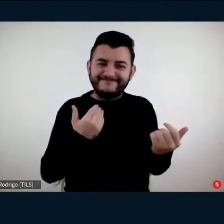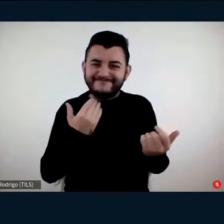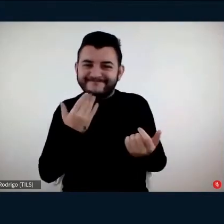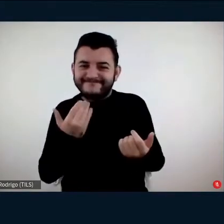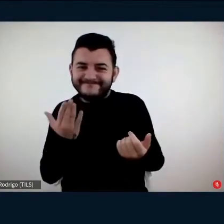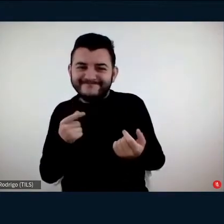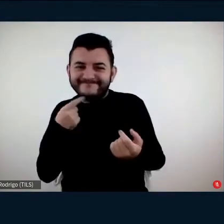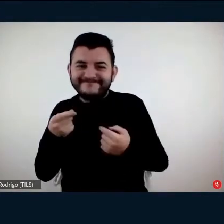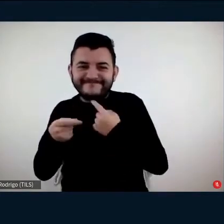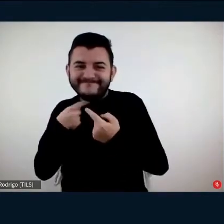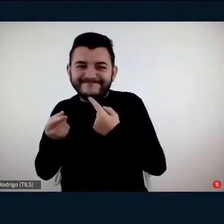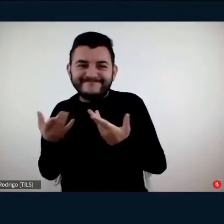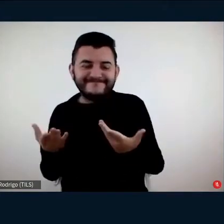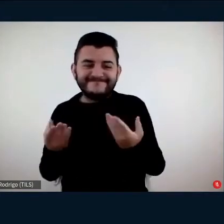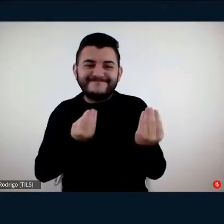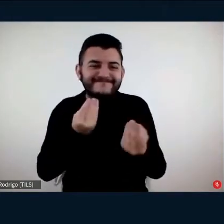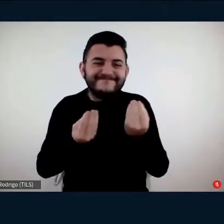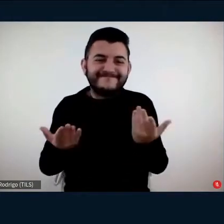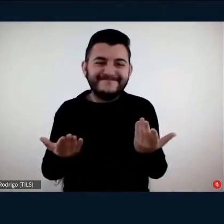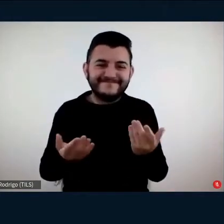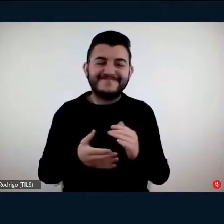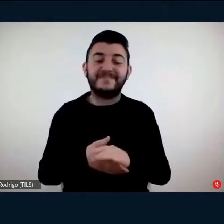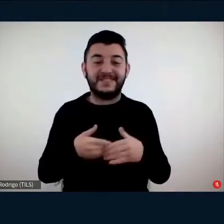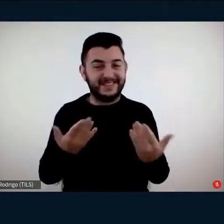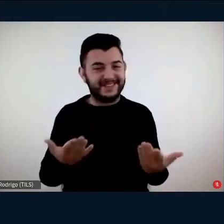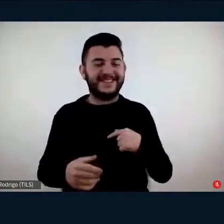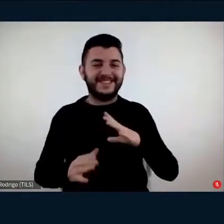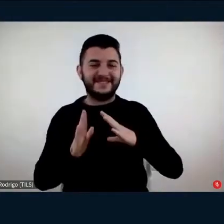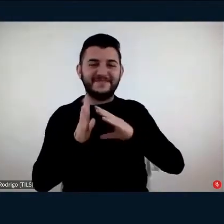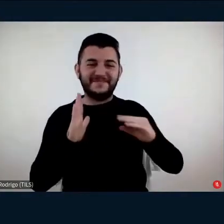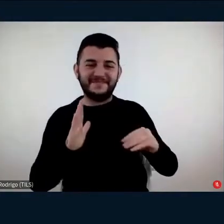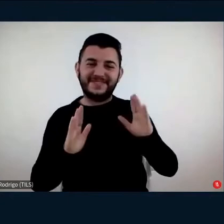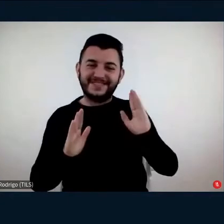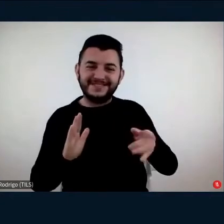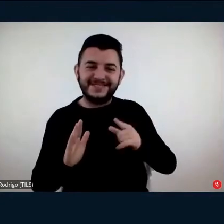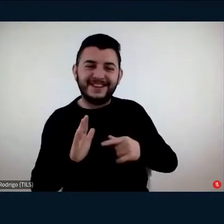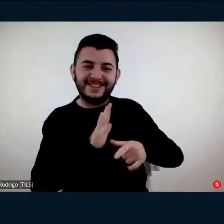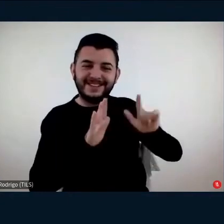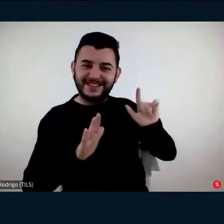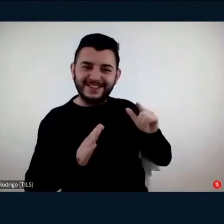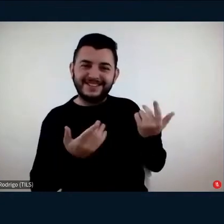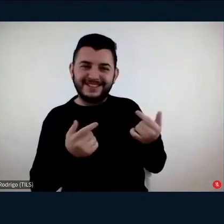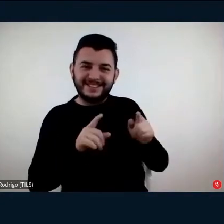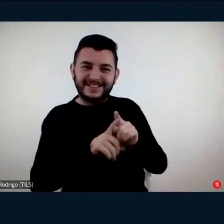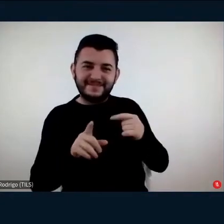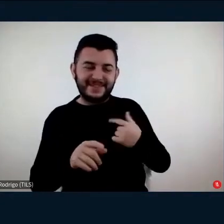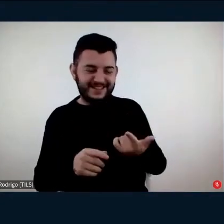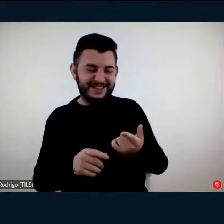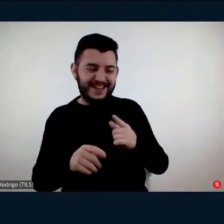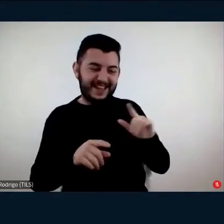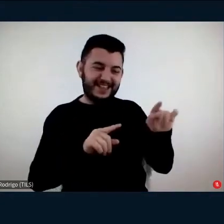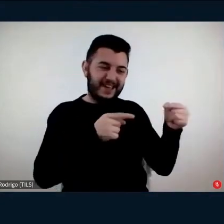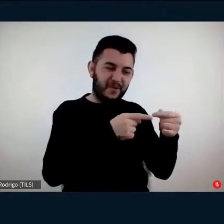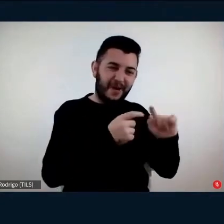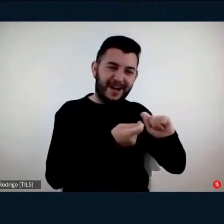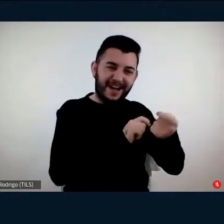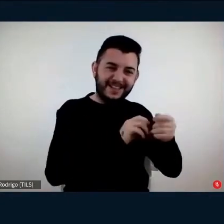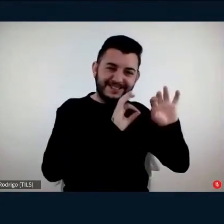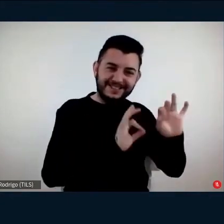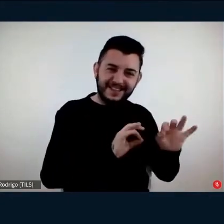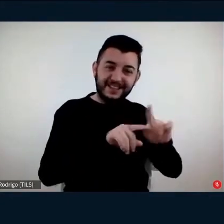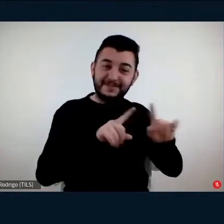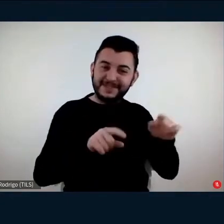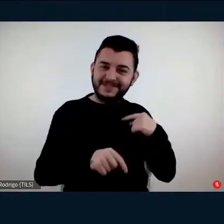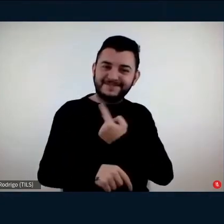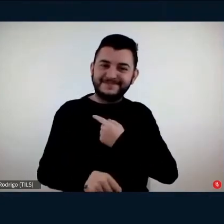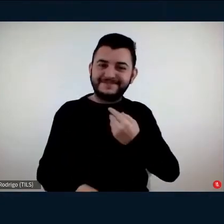pegar um modelo já pronto, por mais que existam variantes, né, desses modelos, alguns mais adequados, é tentar aplicar de forma um